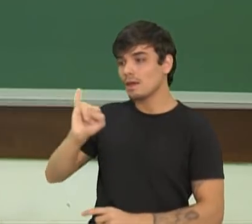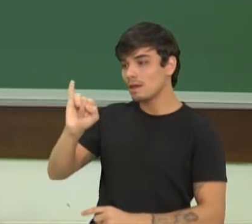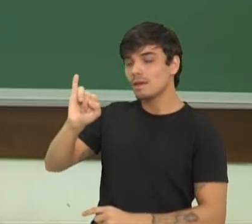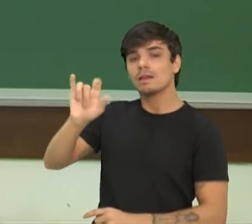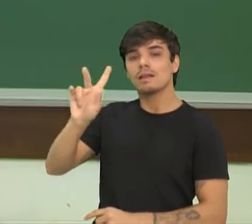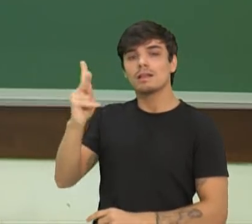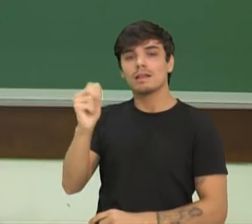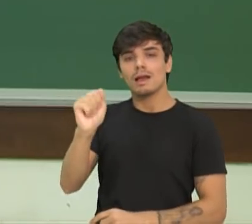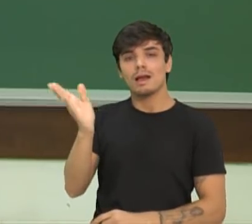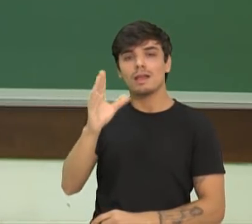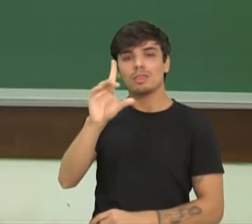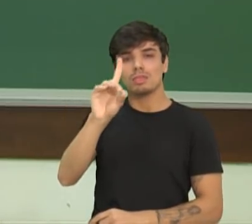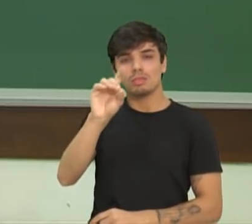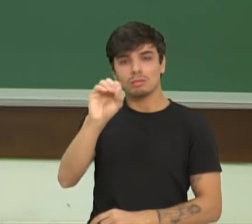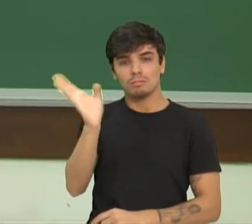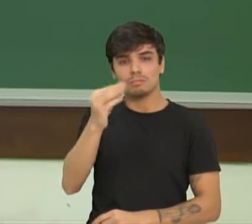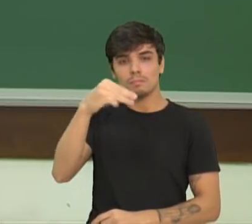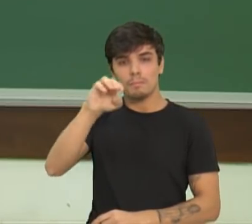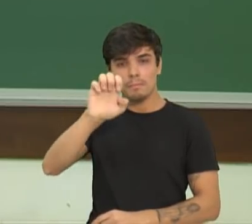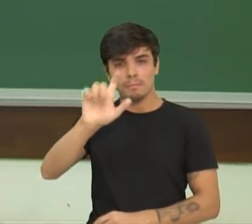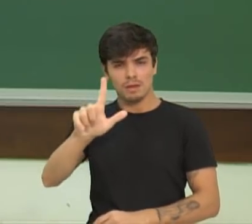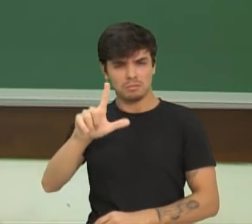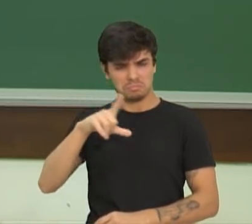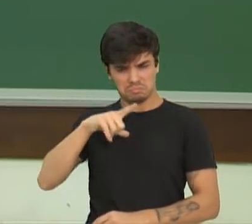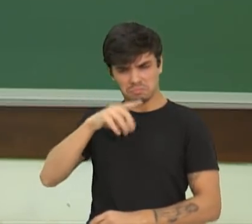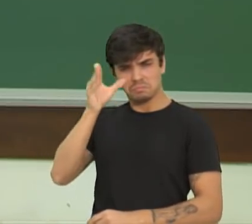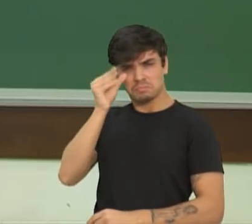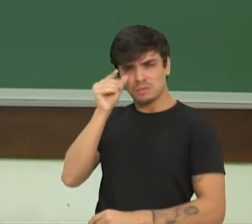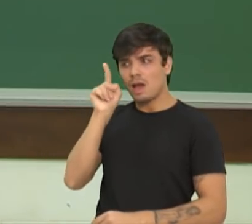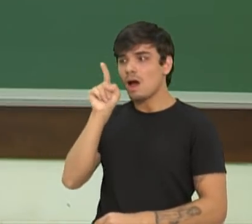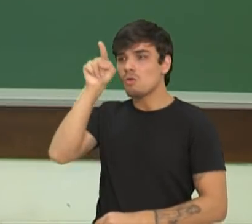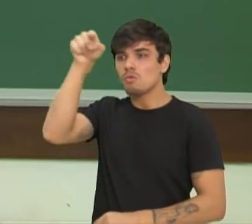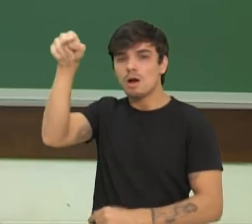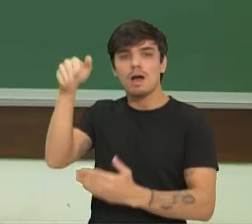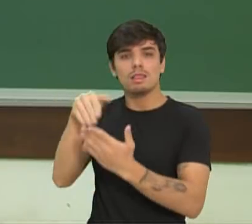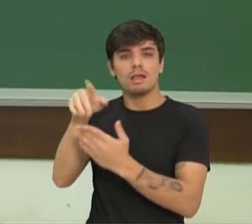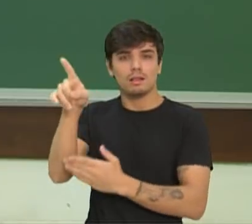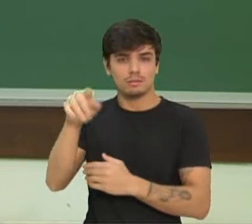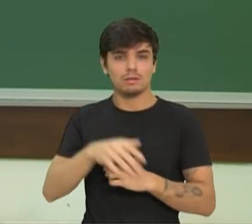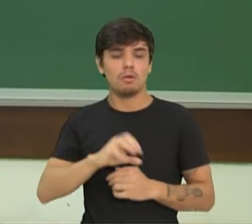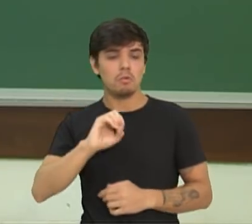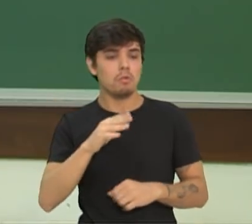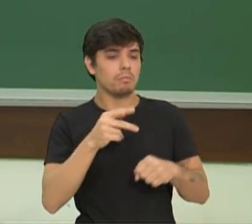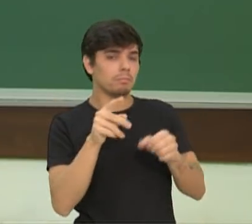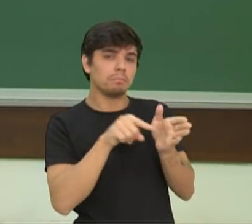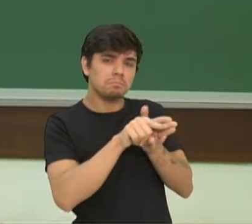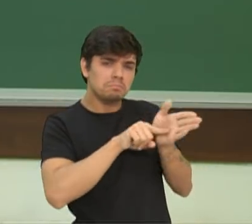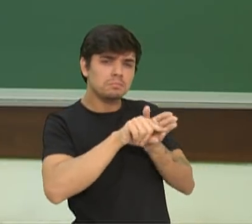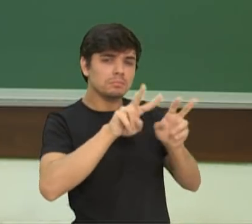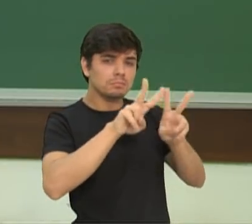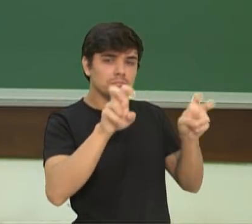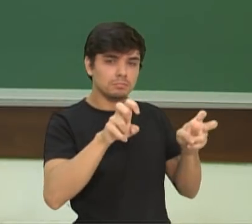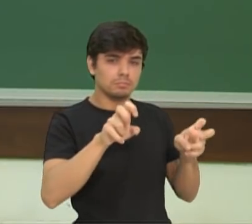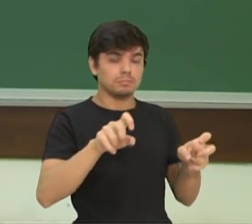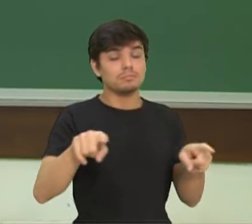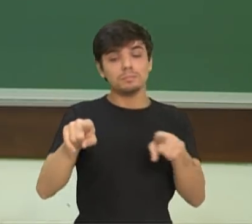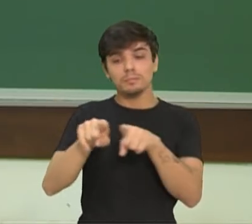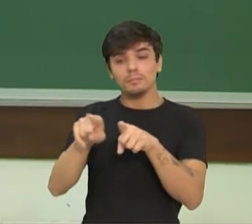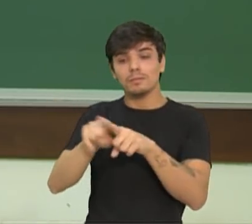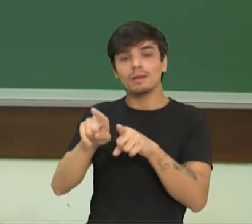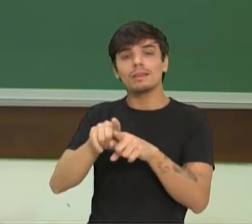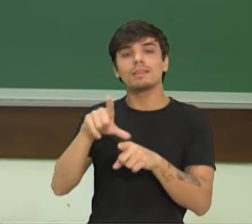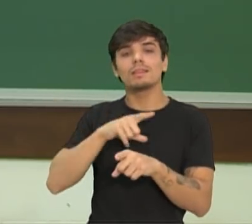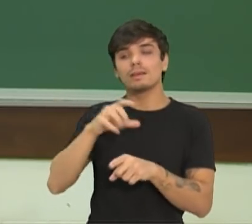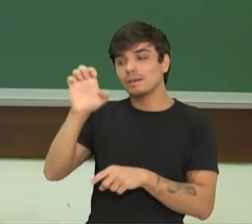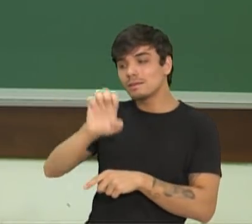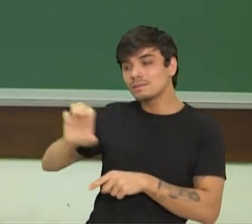essa curiosidade de ir até lá? Já pesquisou sobre a Ilha do Mel? Ou no estado vizinho, em Santa Catarina, nós